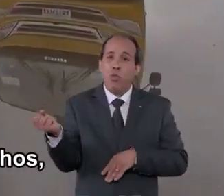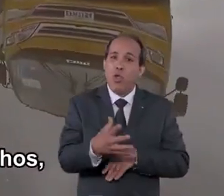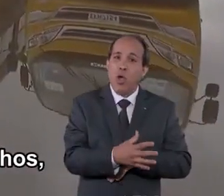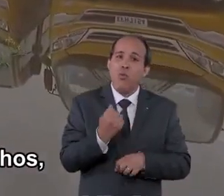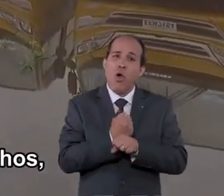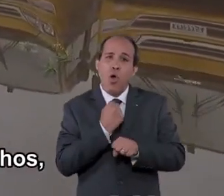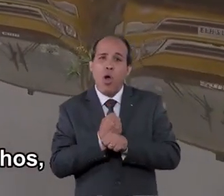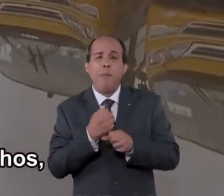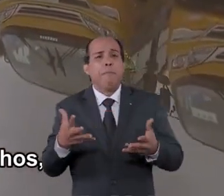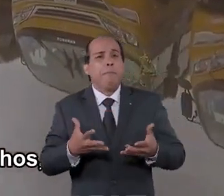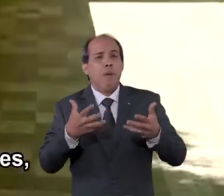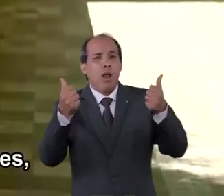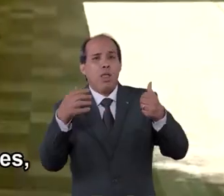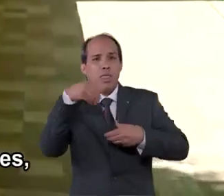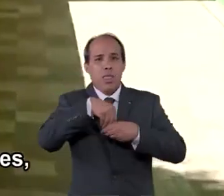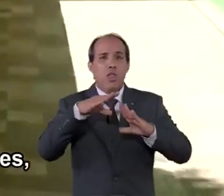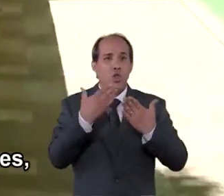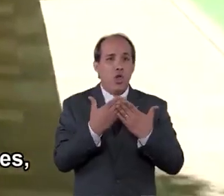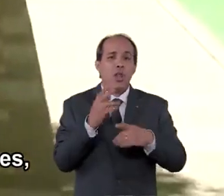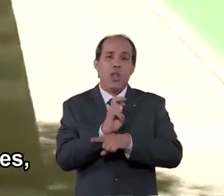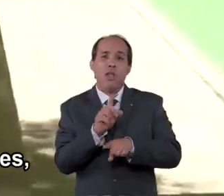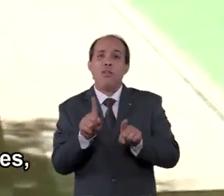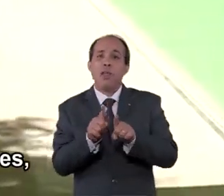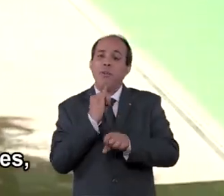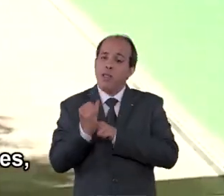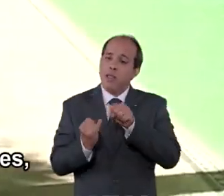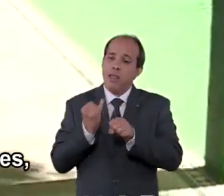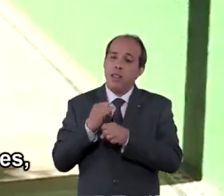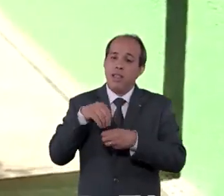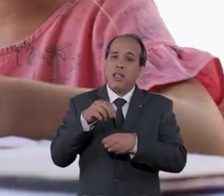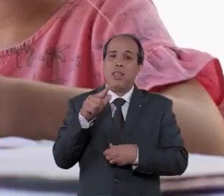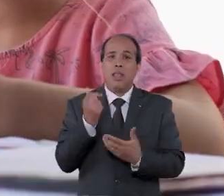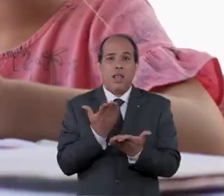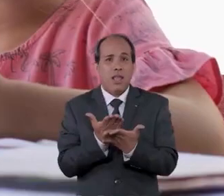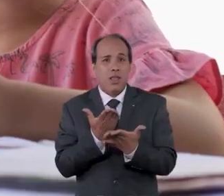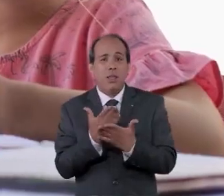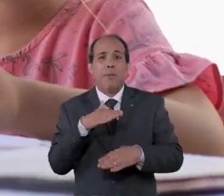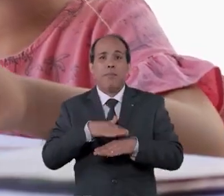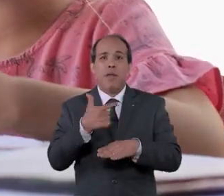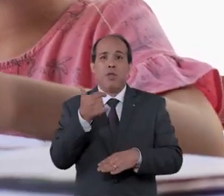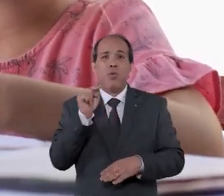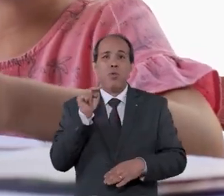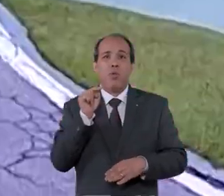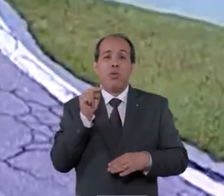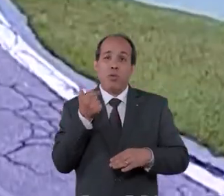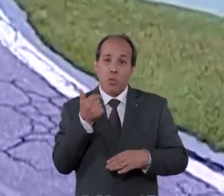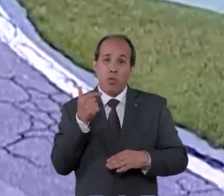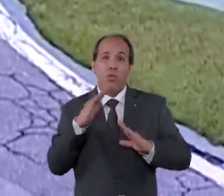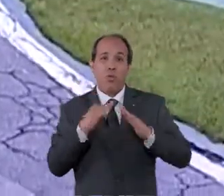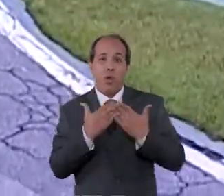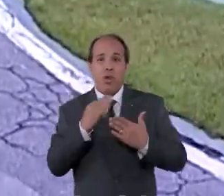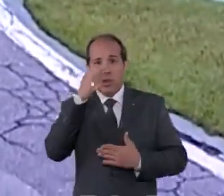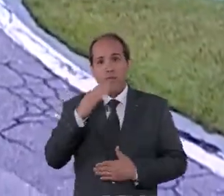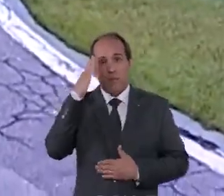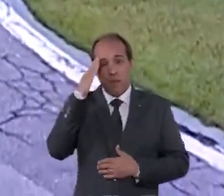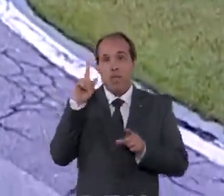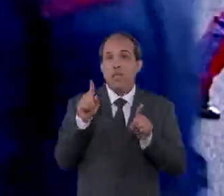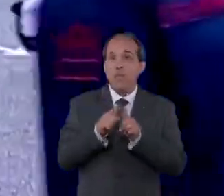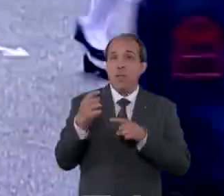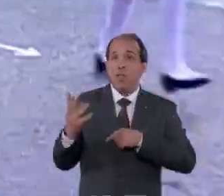alunos ganharam ônibus novinhos, obras e melhorias em escolas e creches, internet em sala de aula e 12